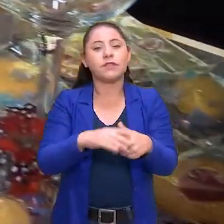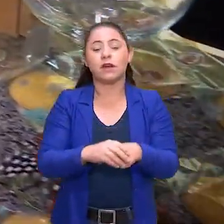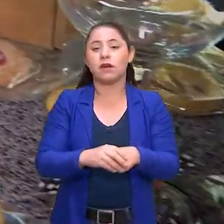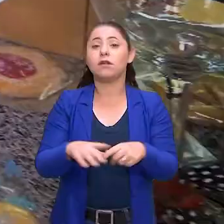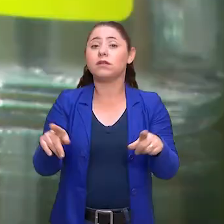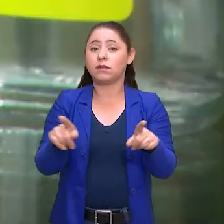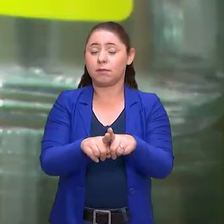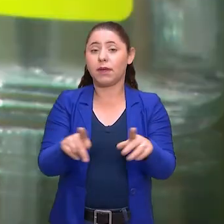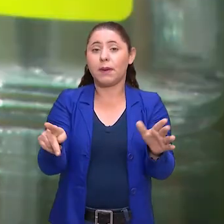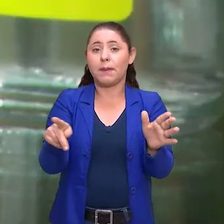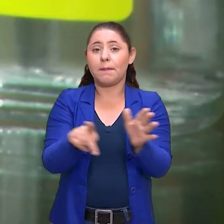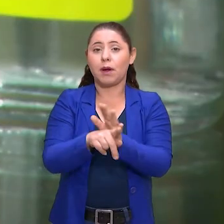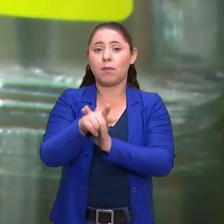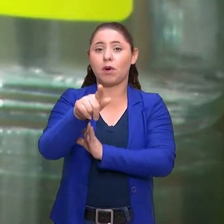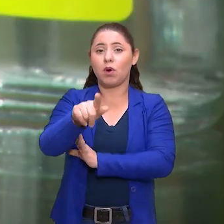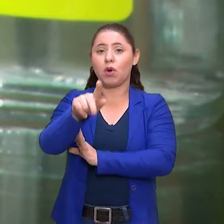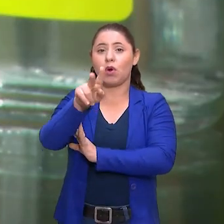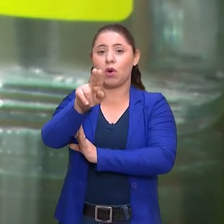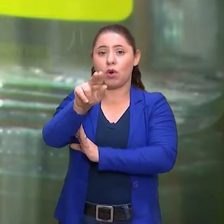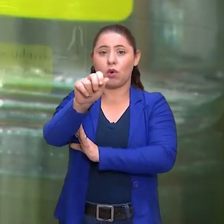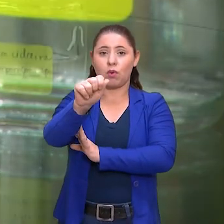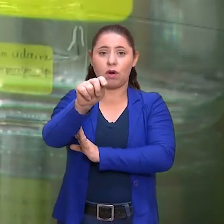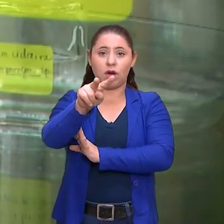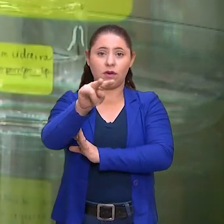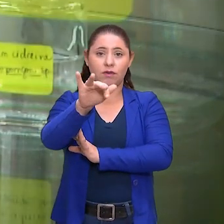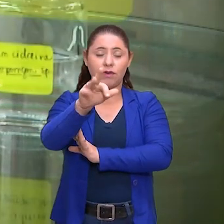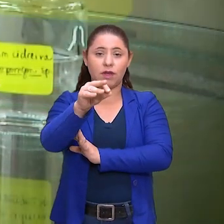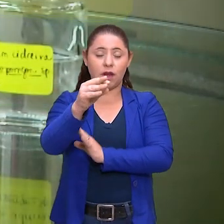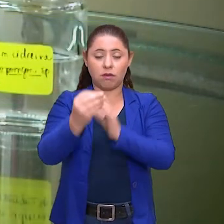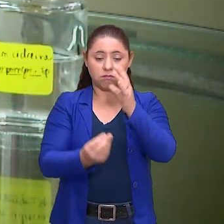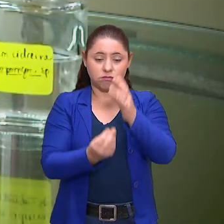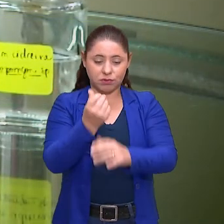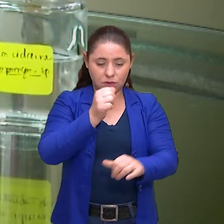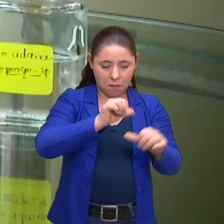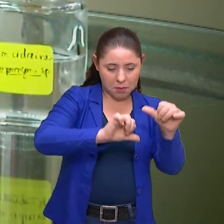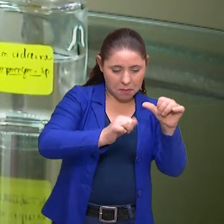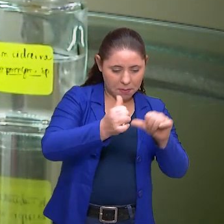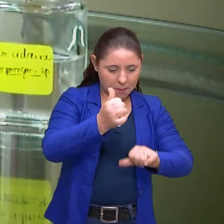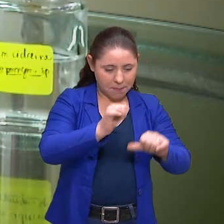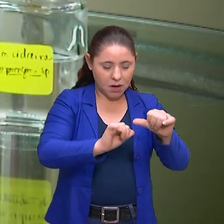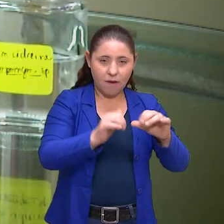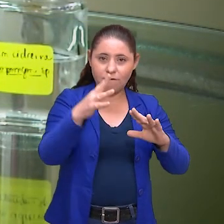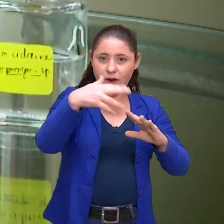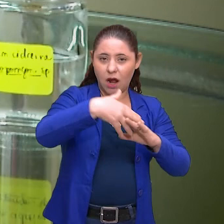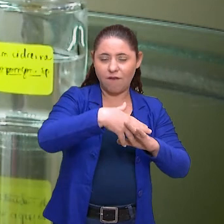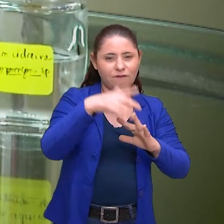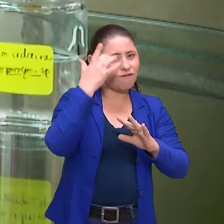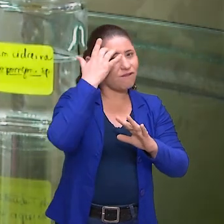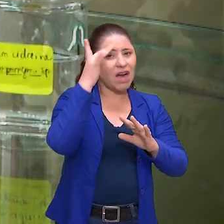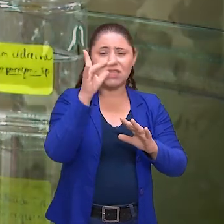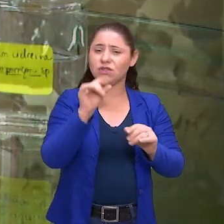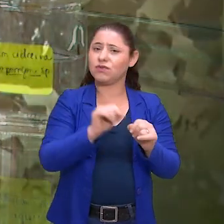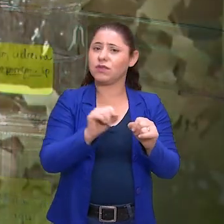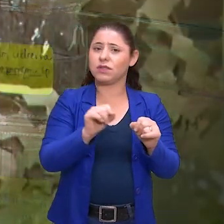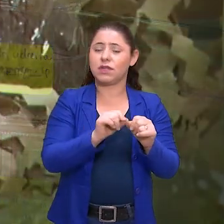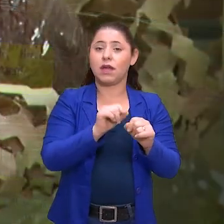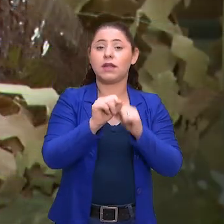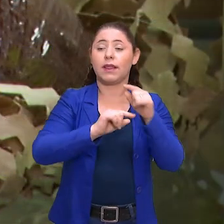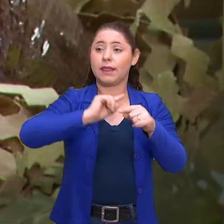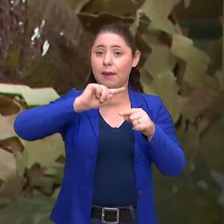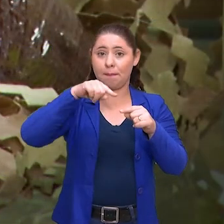inclusive uma essência de guavira que foi desenvolvida pela Universidade Federal também, que é muito fácil de fazer e que